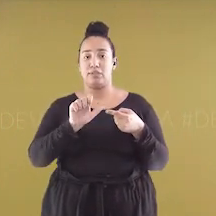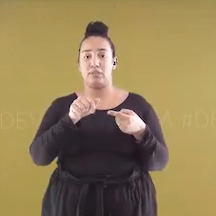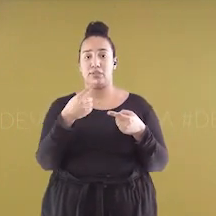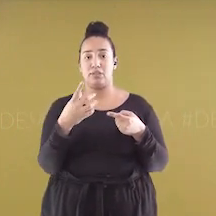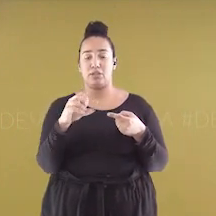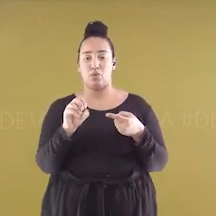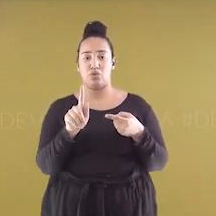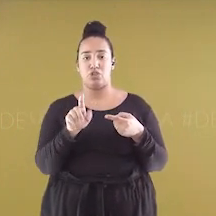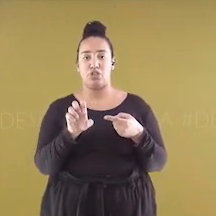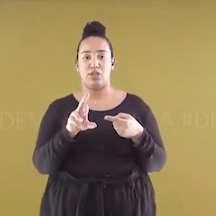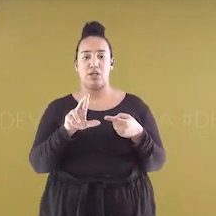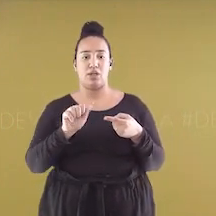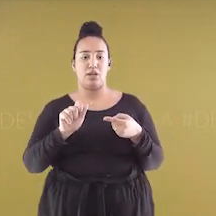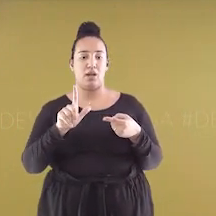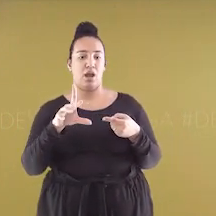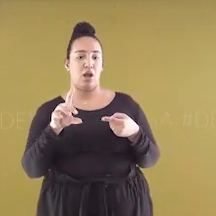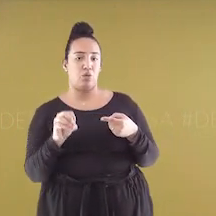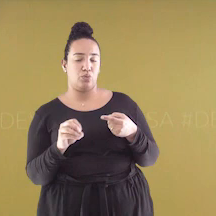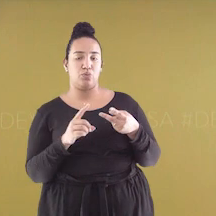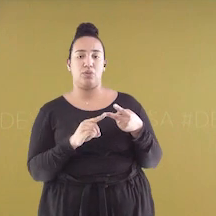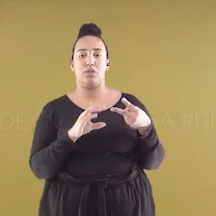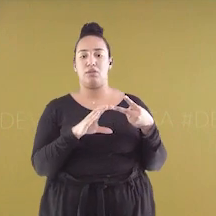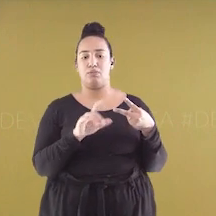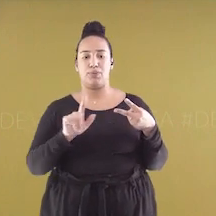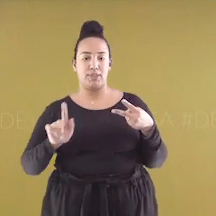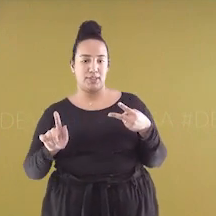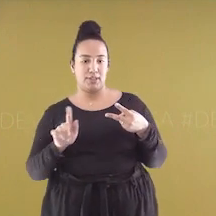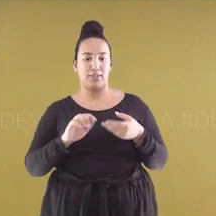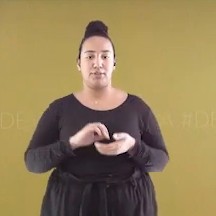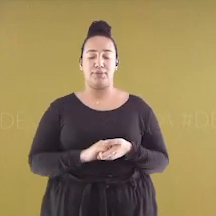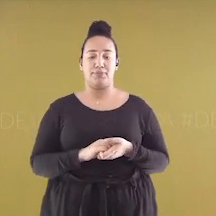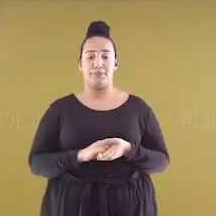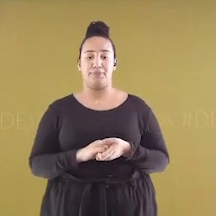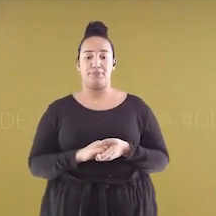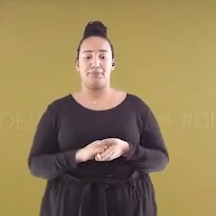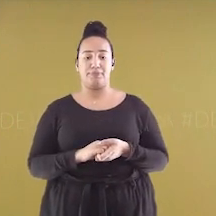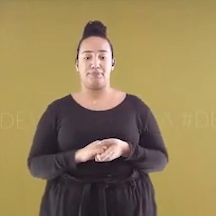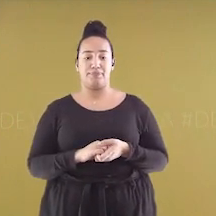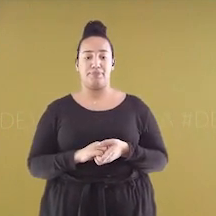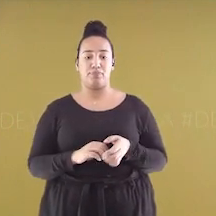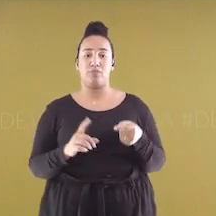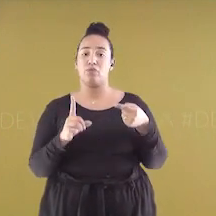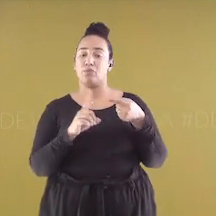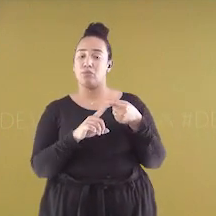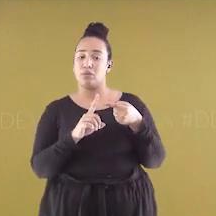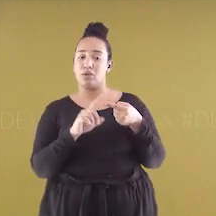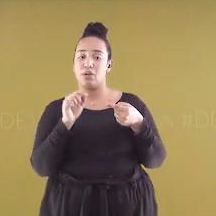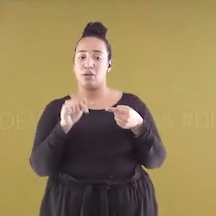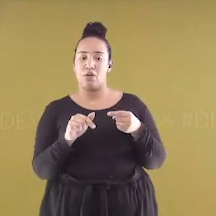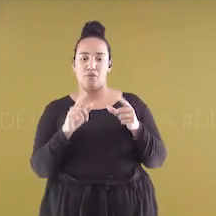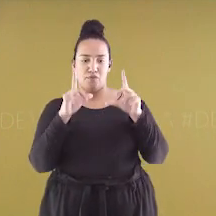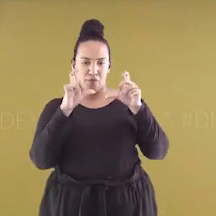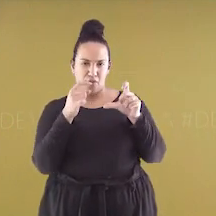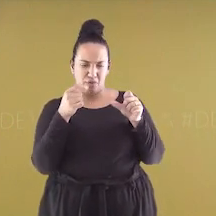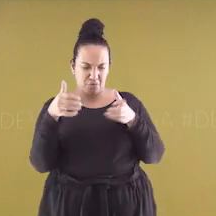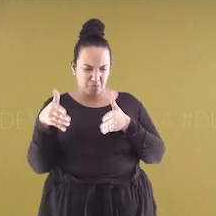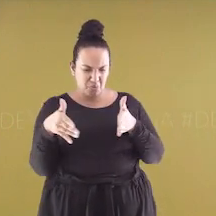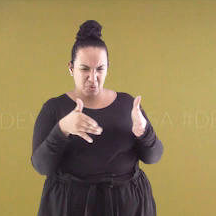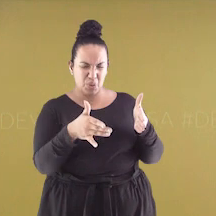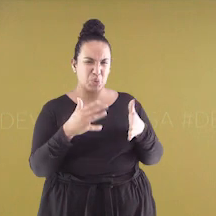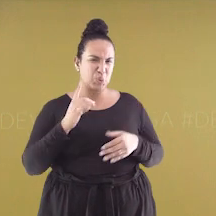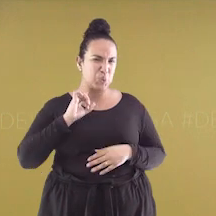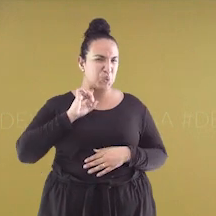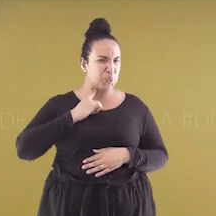Geraldo 1 e o outro no bairro de Campo Grande. Uma apresenta uma foto retratando um rio poluído,